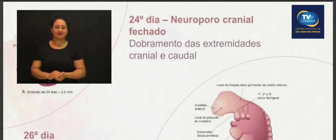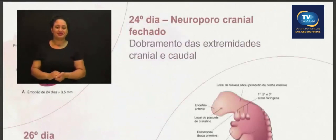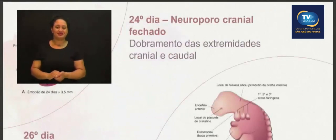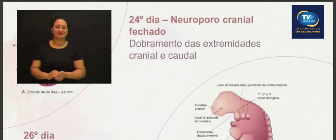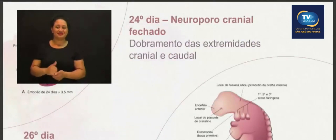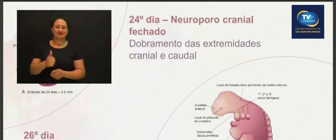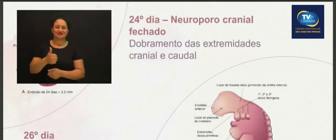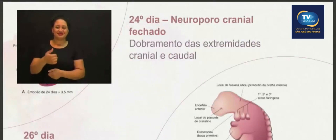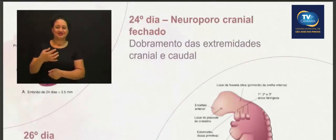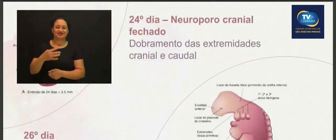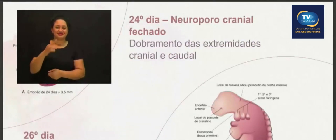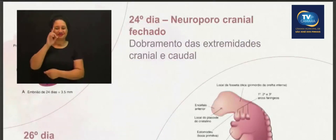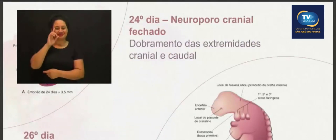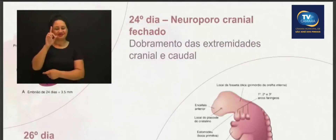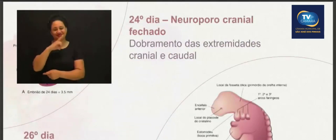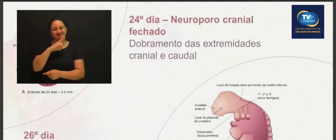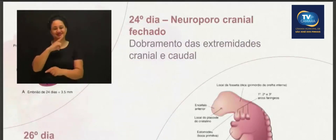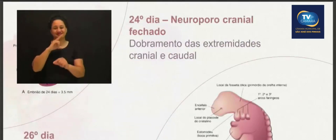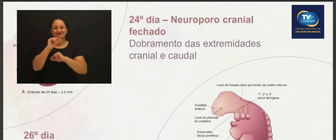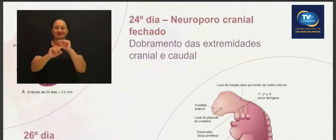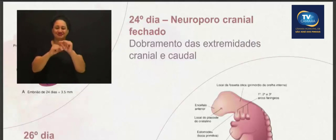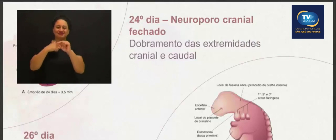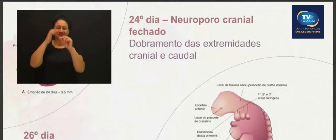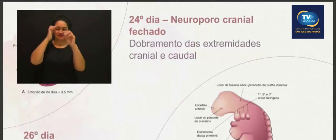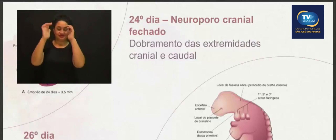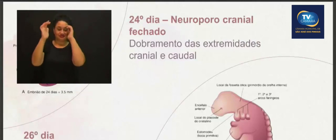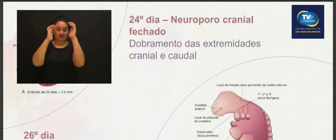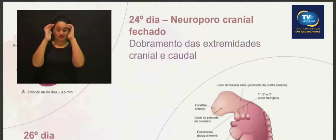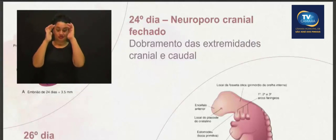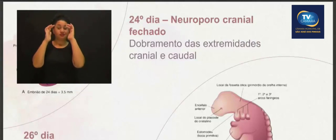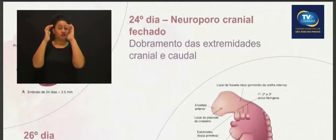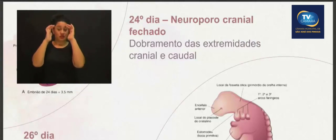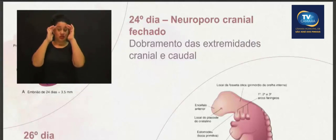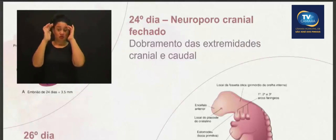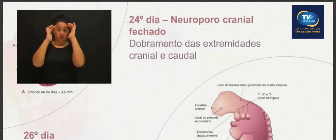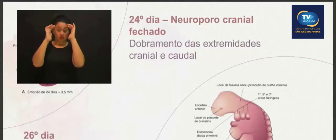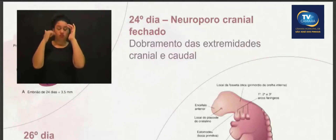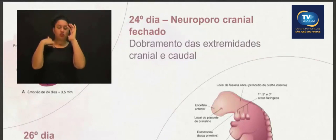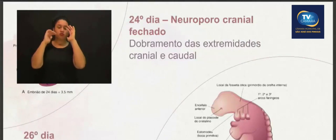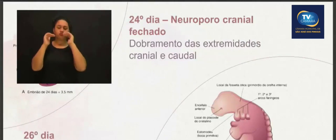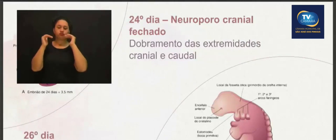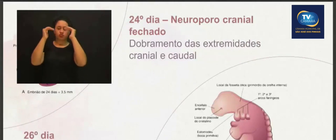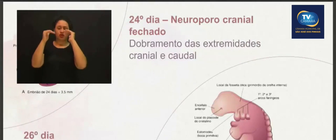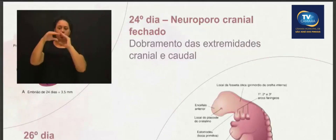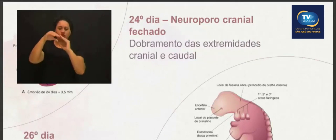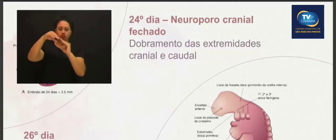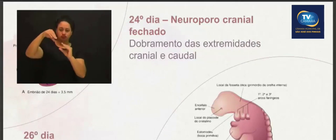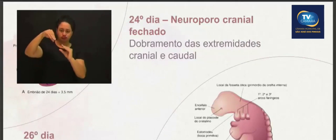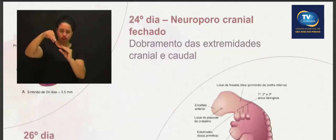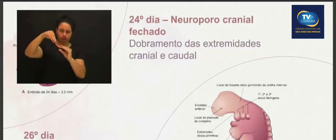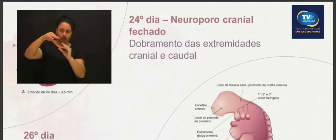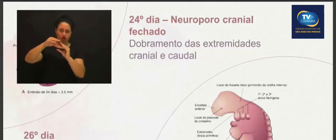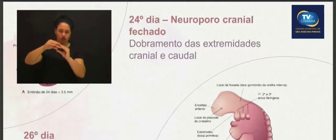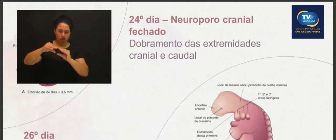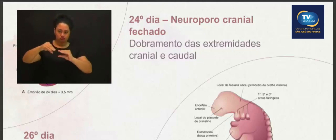24º dia. Existe um fechamento do neuroporo cranial. Então, a parte superior ali do embrião